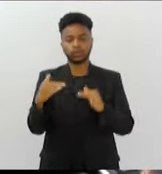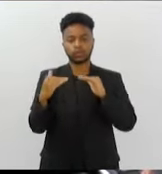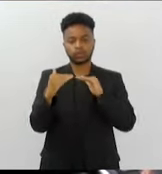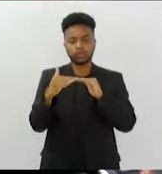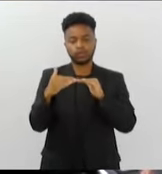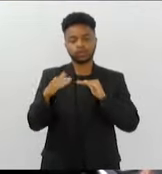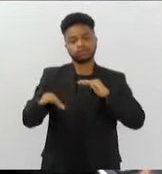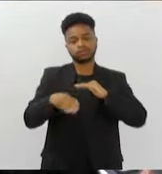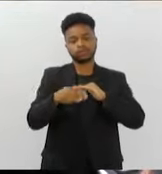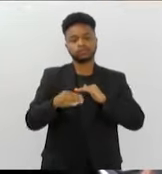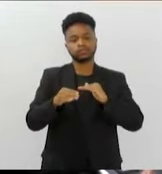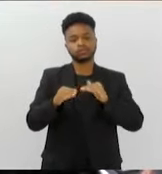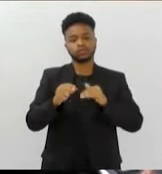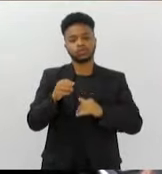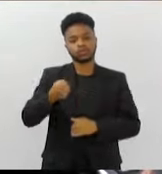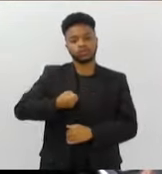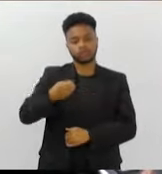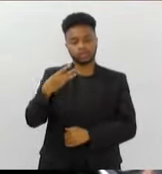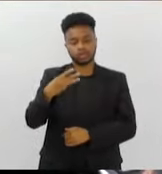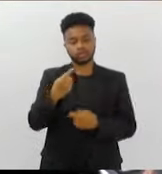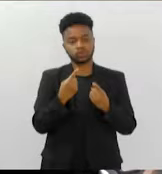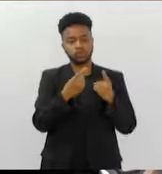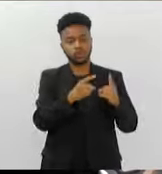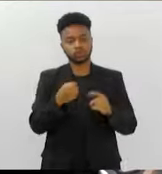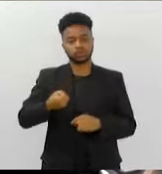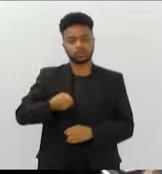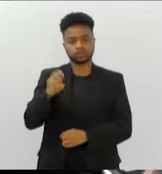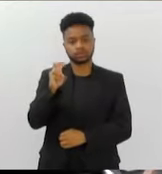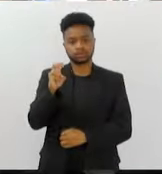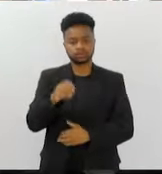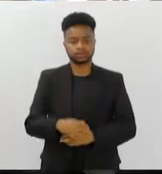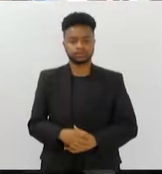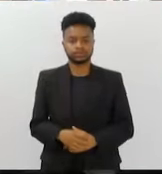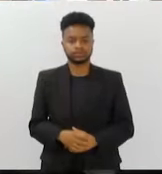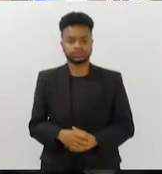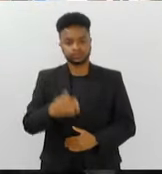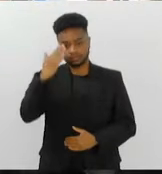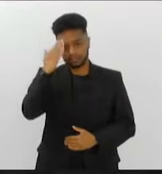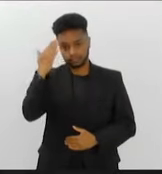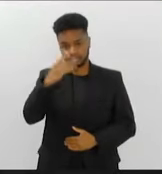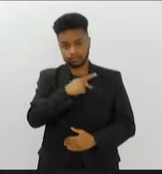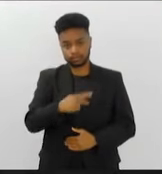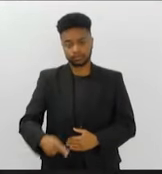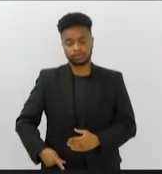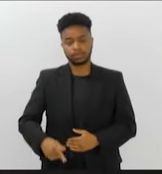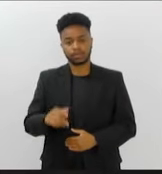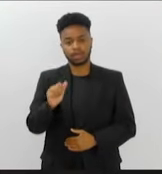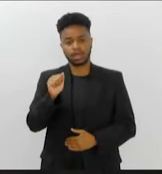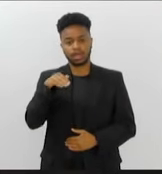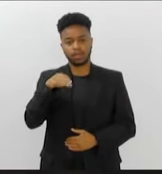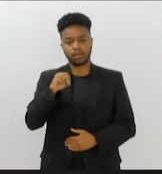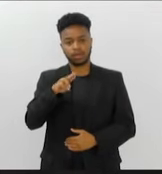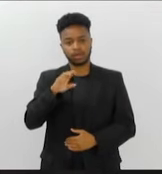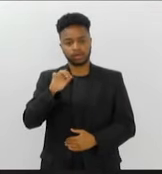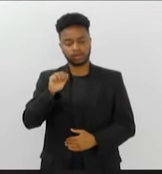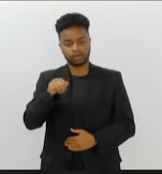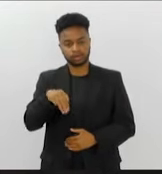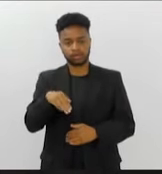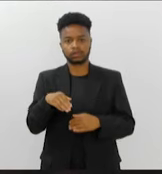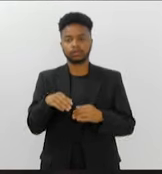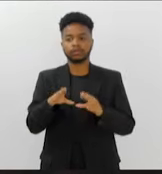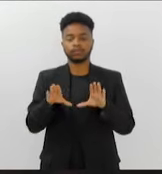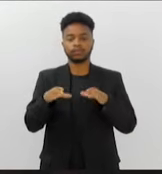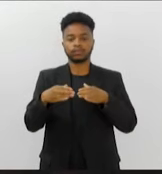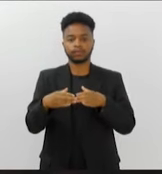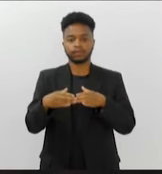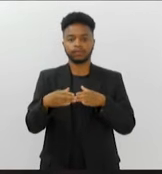com subemenda à emenda 3. Contrário à emenda 5, presidente. Muito obrigado. Presidente Amorim, pela Comissão de Defesa dos Direitos Humanos e